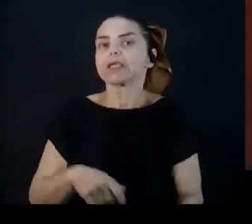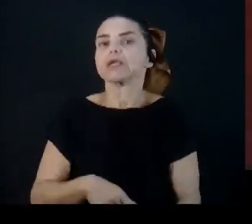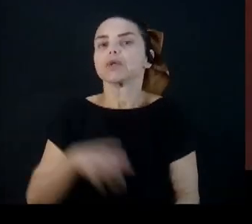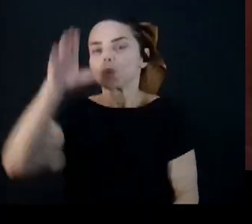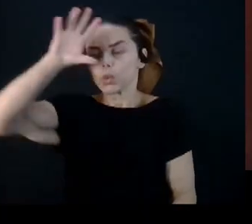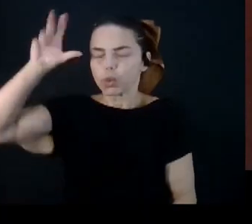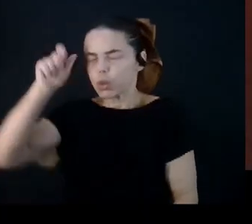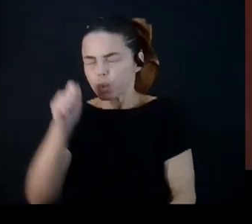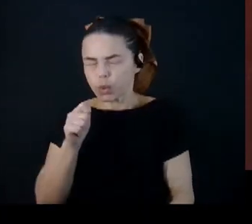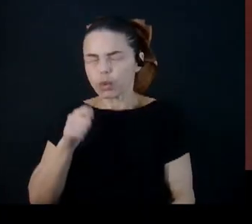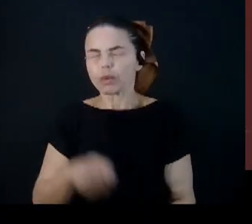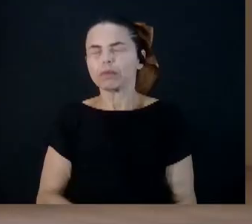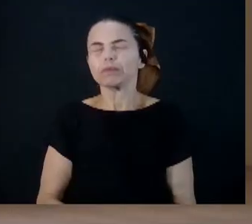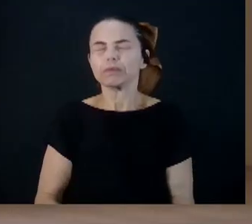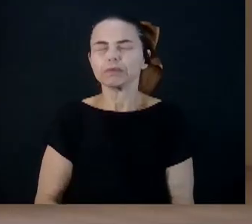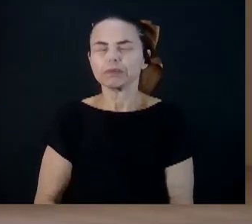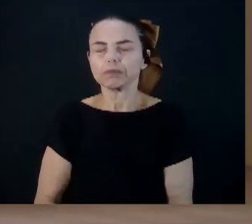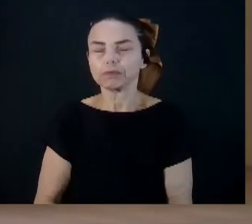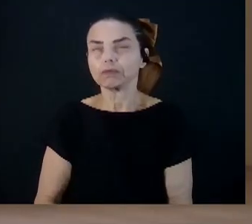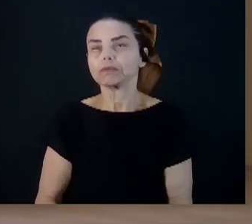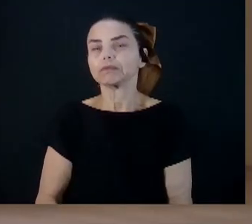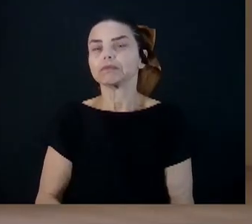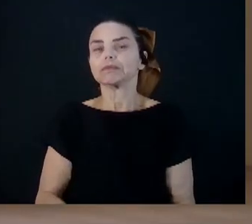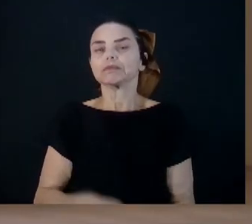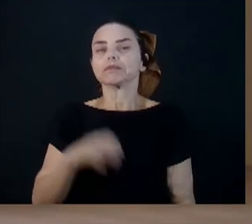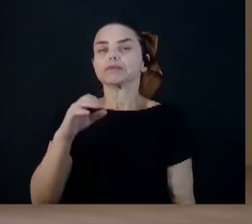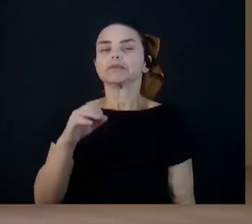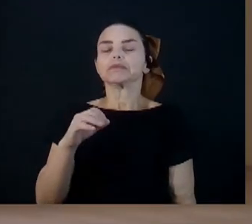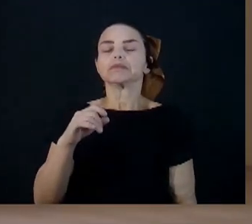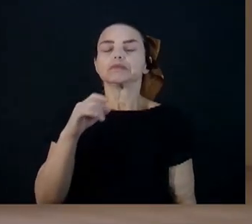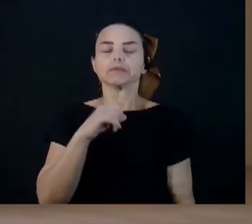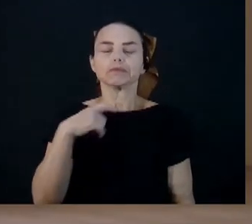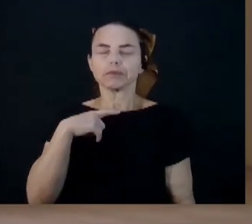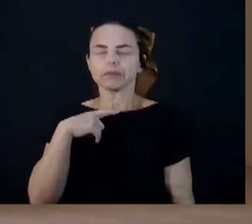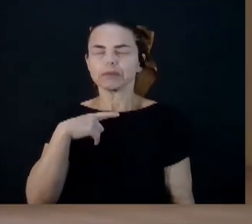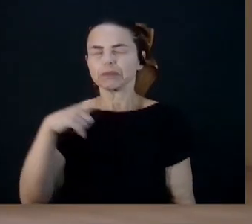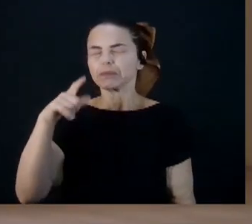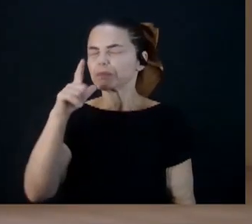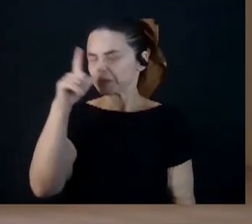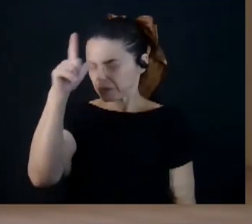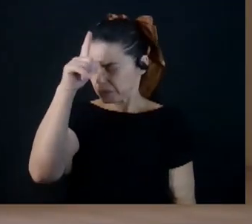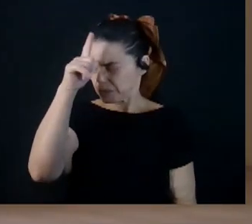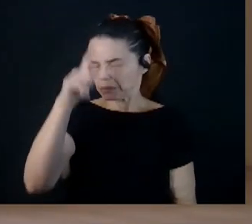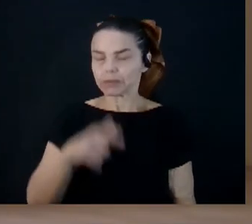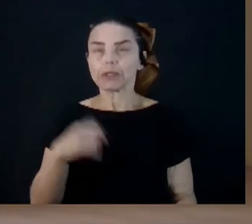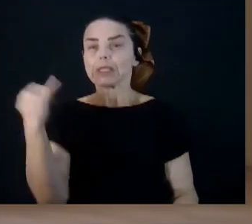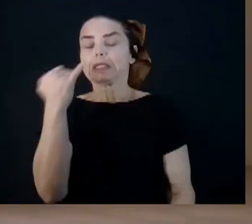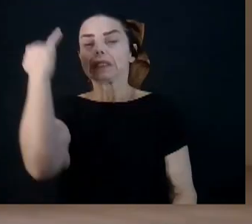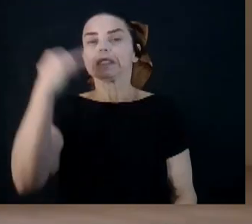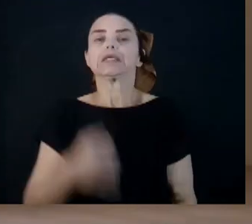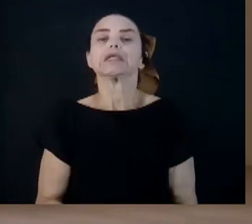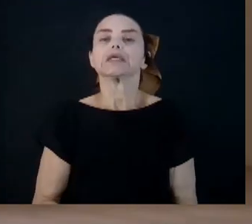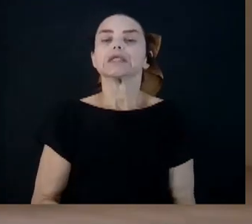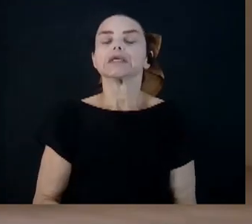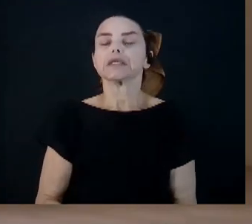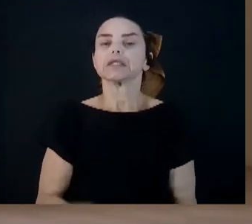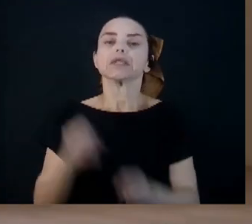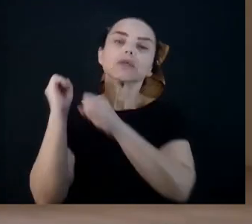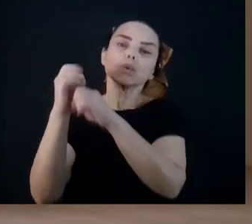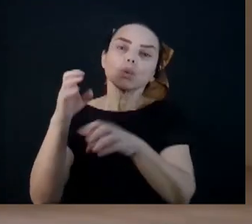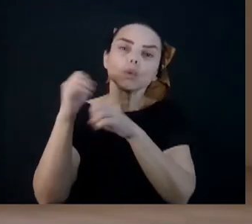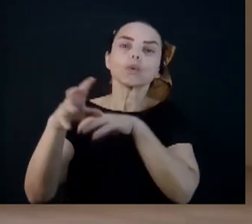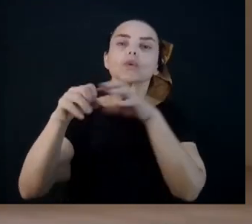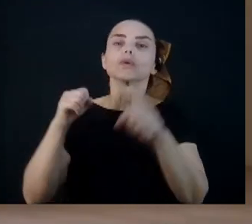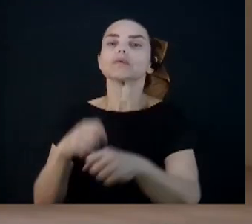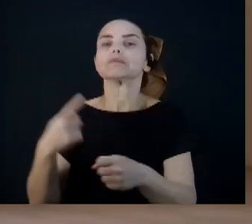aqui na nossa colônia. Então a colônia alemã tem essa importância também na formação, né, da cidade como